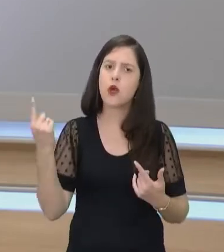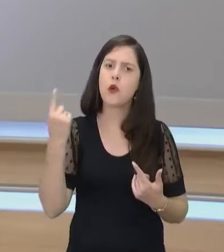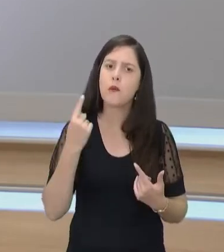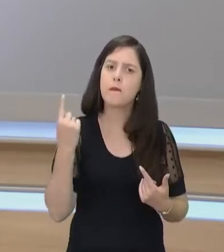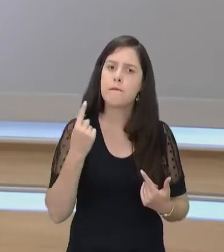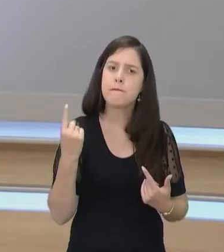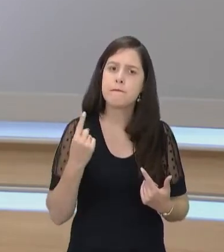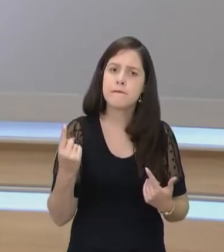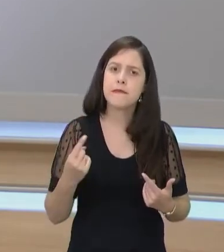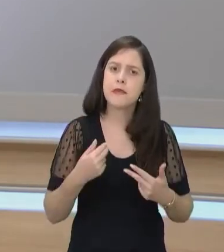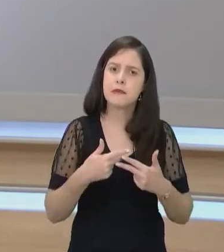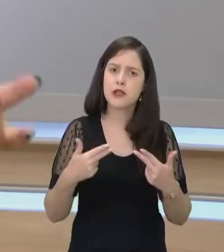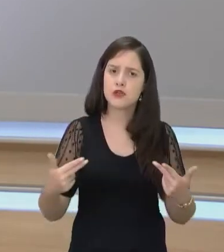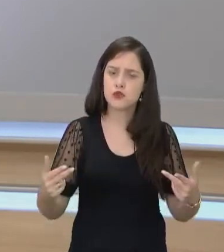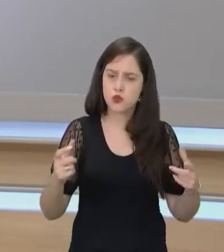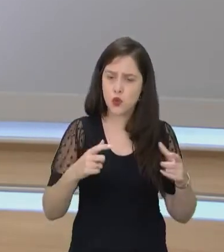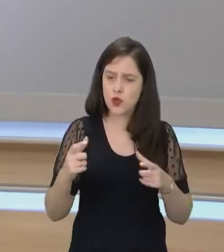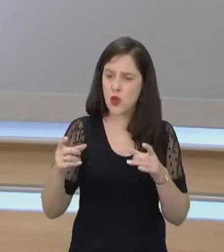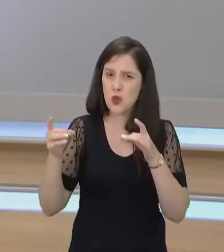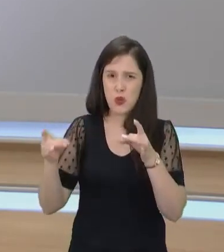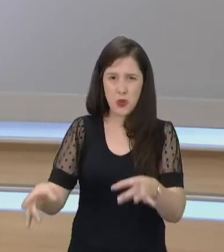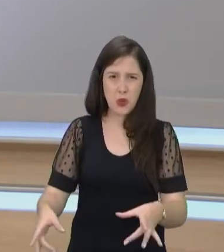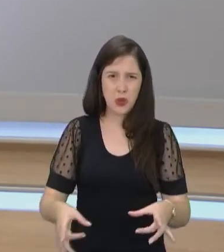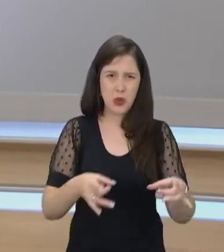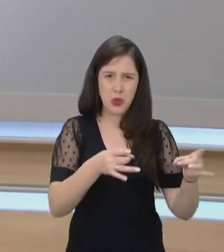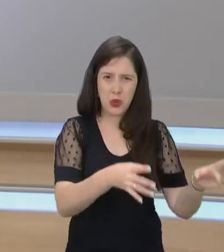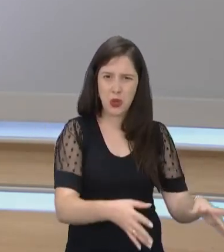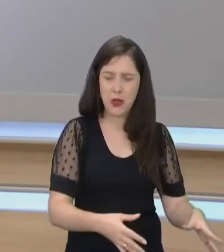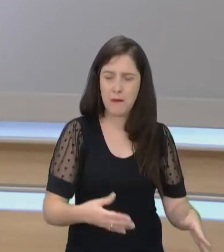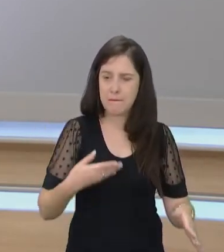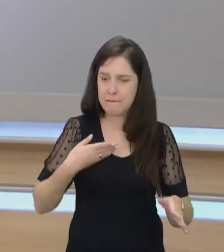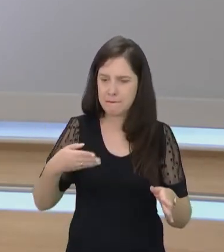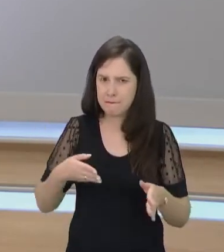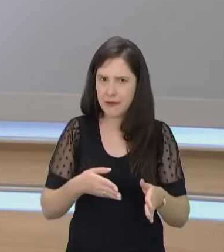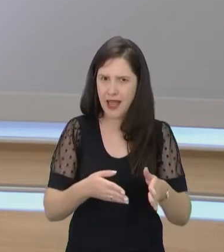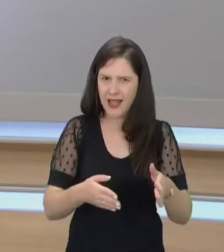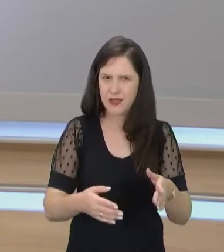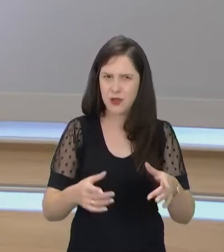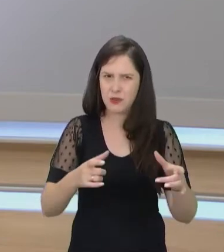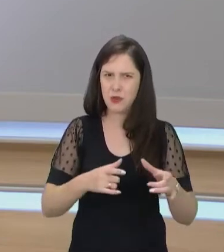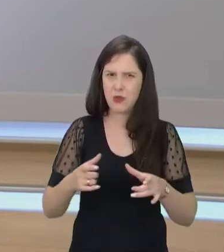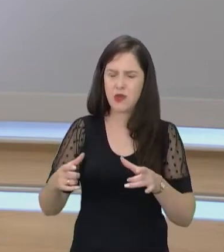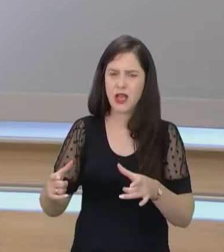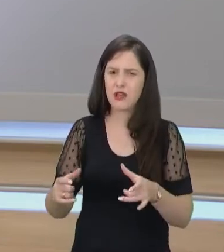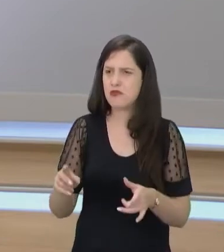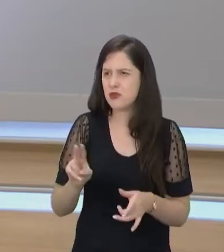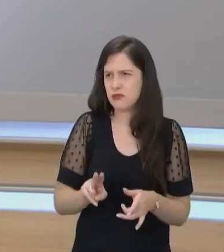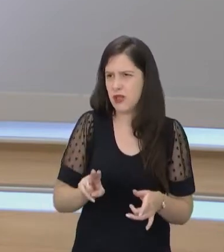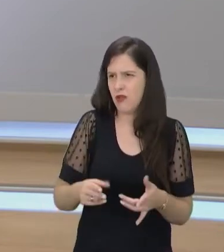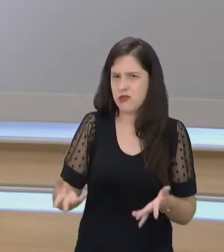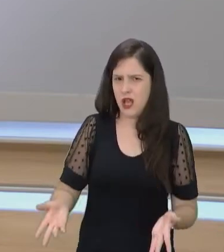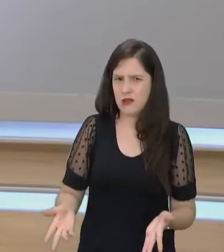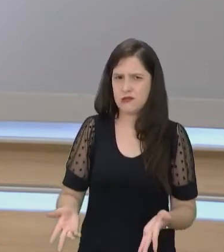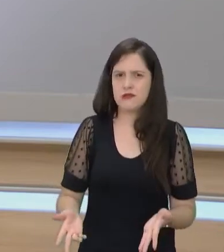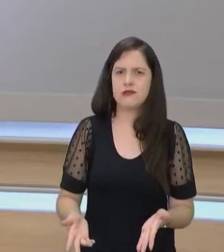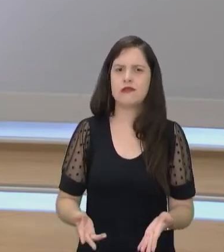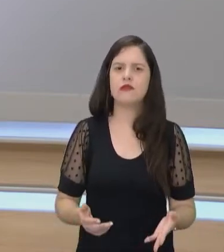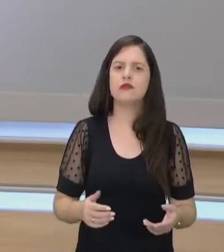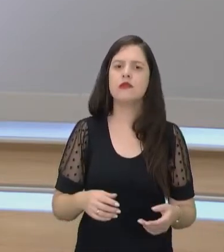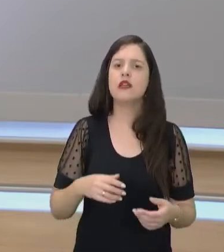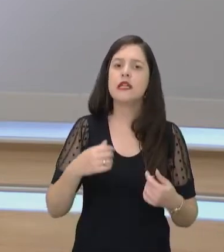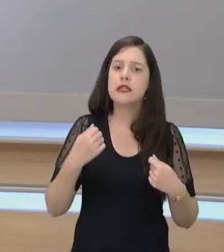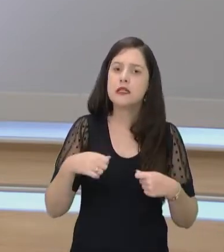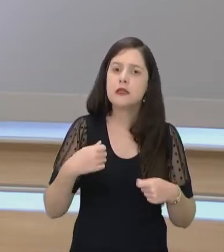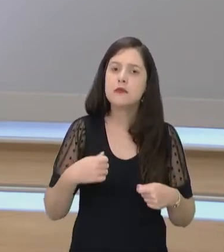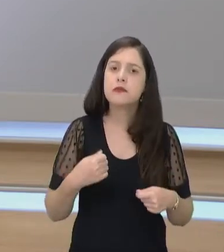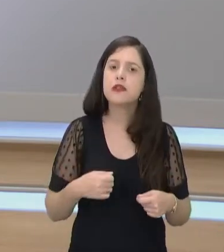você tem um monte de coisa jogada ali que está acumulando água. Se está acumulando água, quer dizer que você não está usando, né? Então, tá jogado